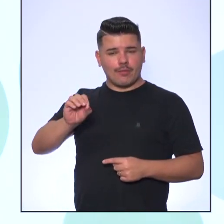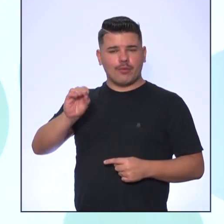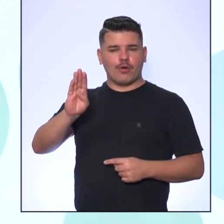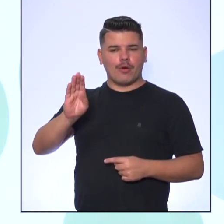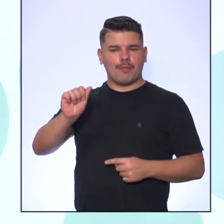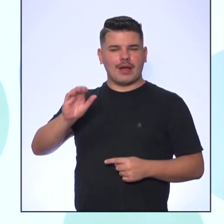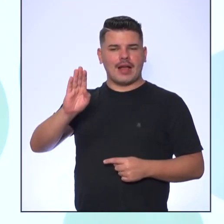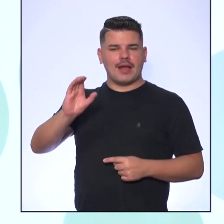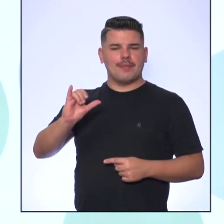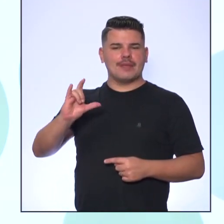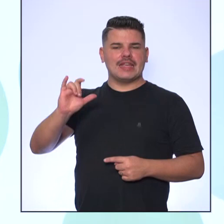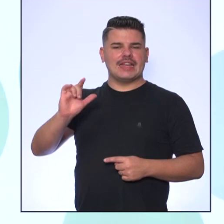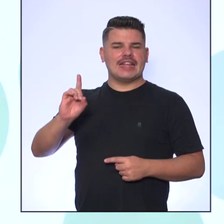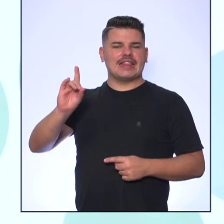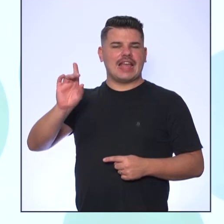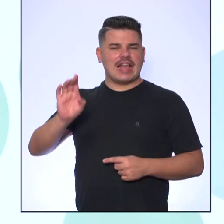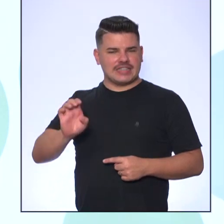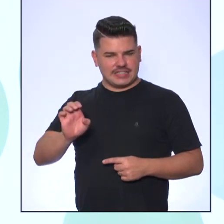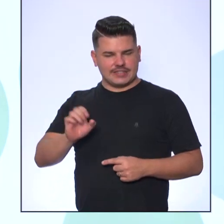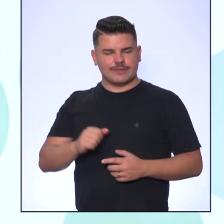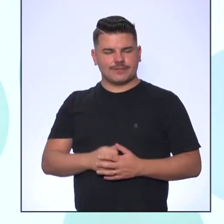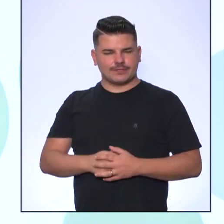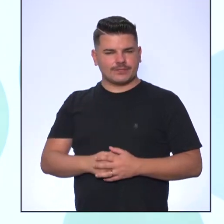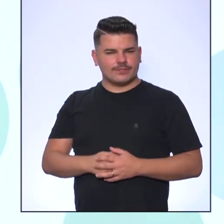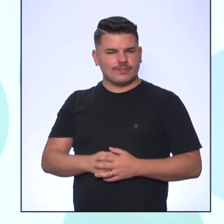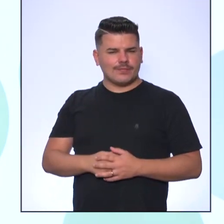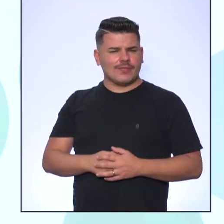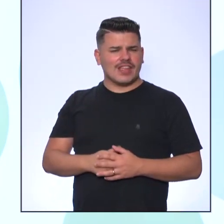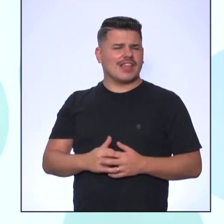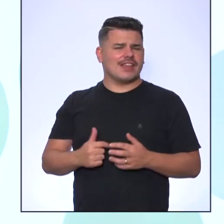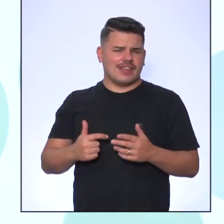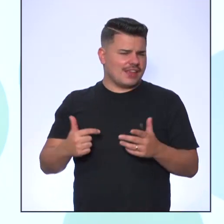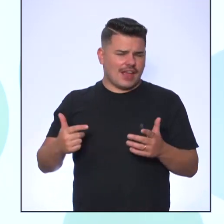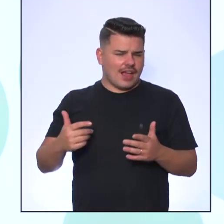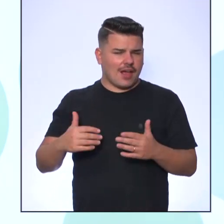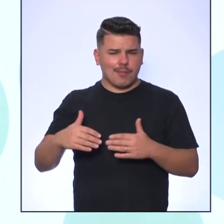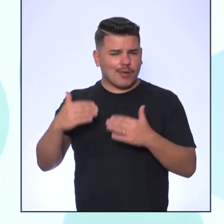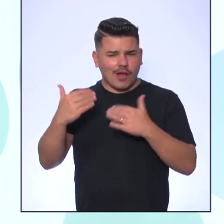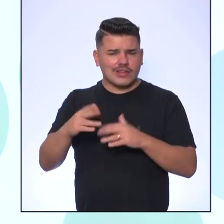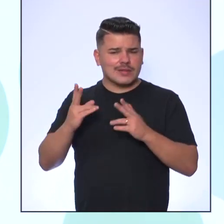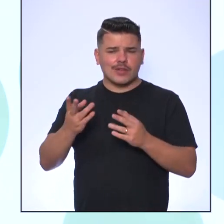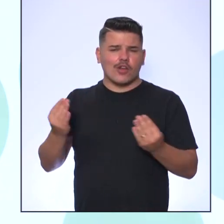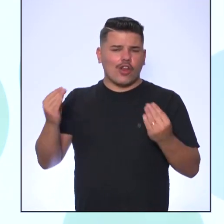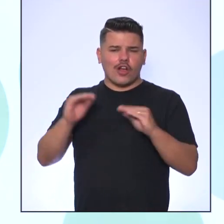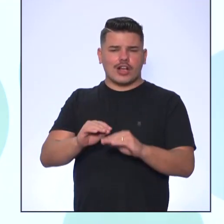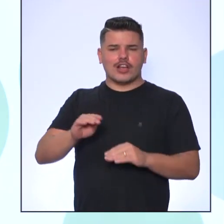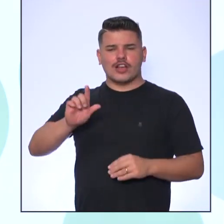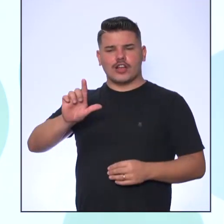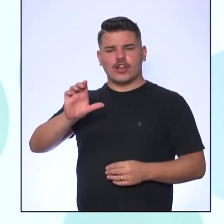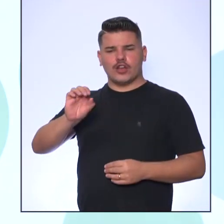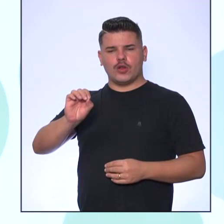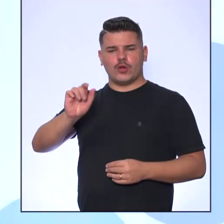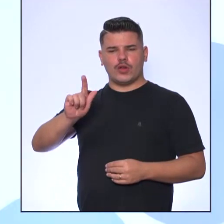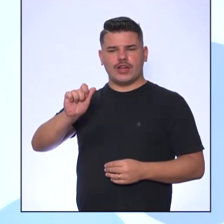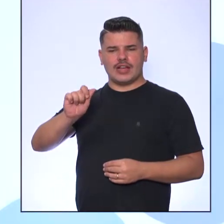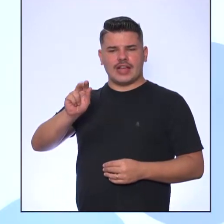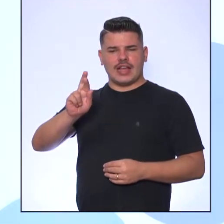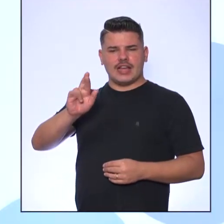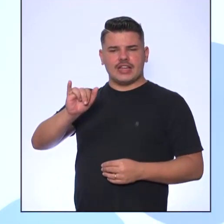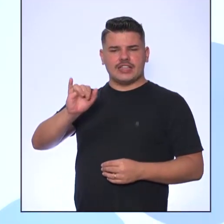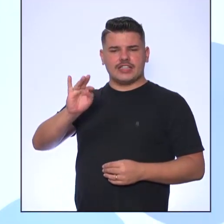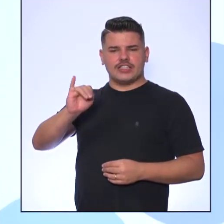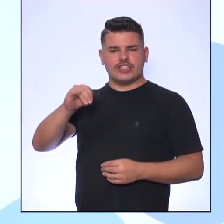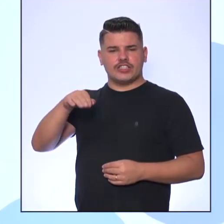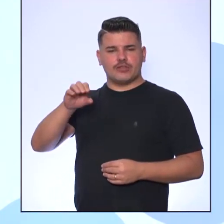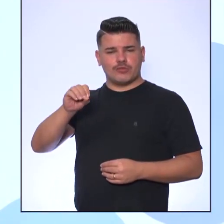últimos anos. E nessas últimas provas, né, também tem caído muito pelo menos uma questão de logaritmo, né? Então, são conteúdos que